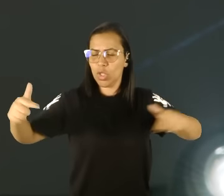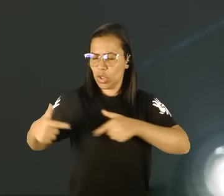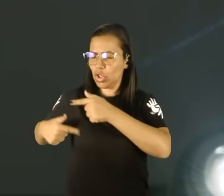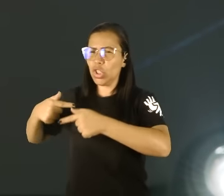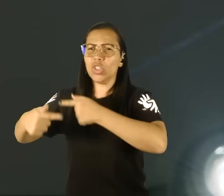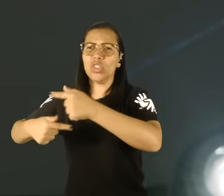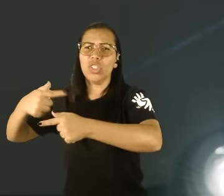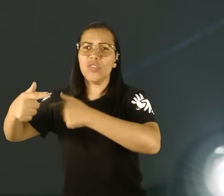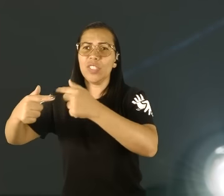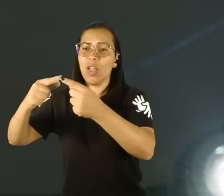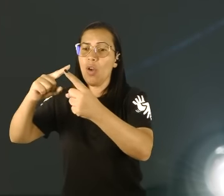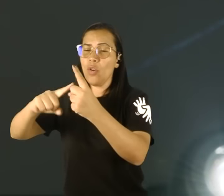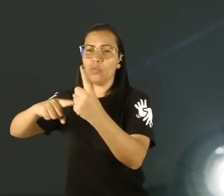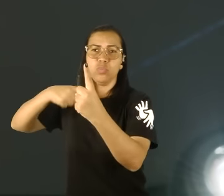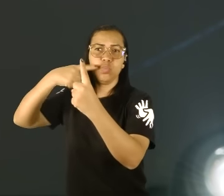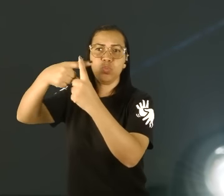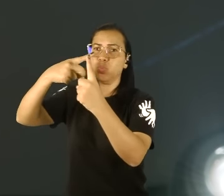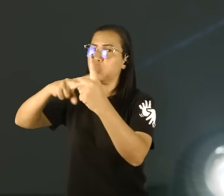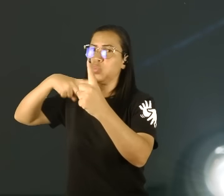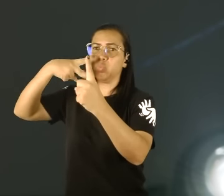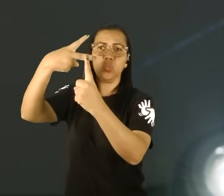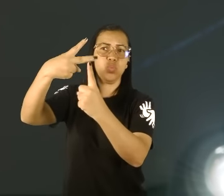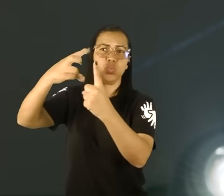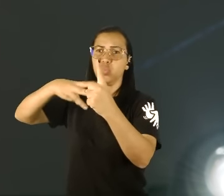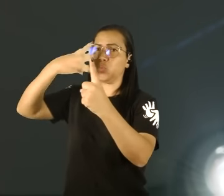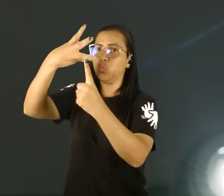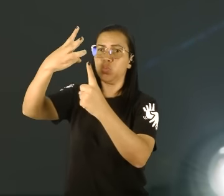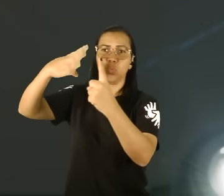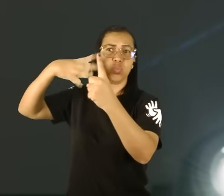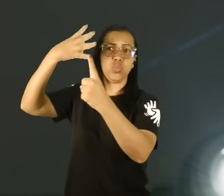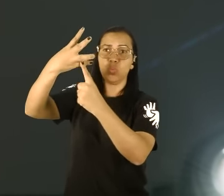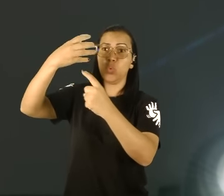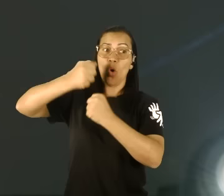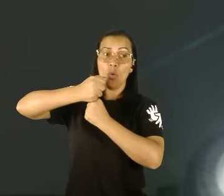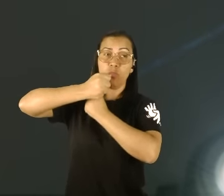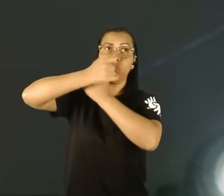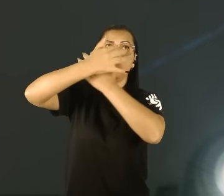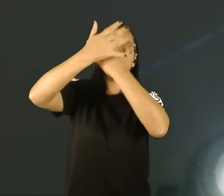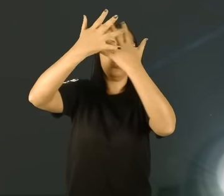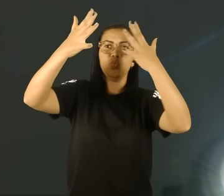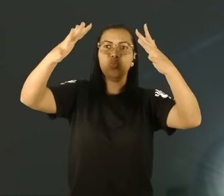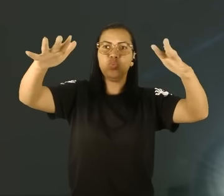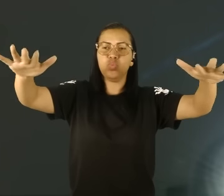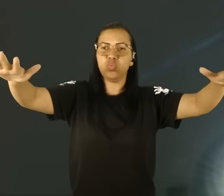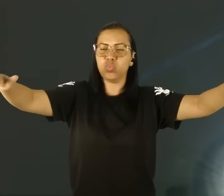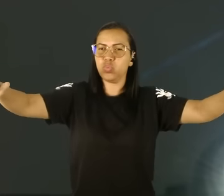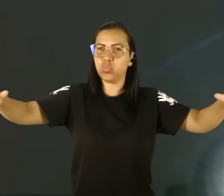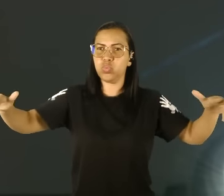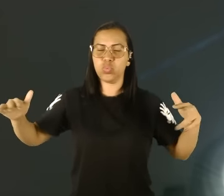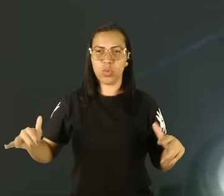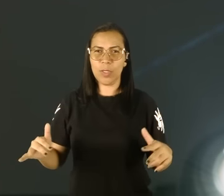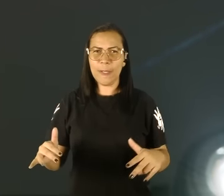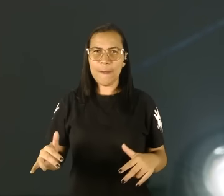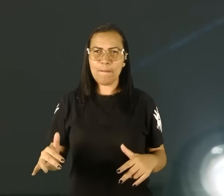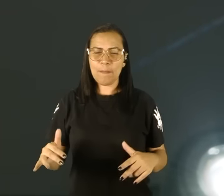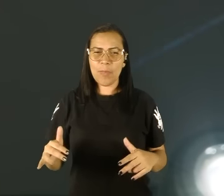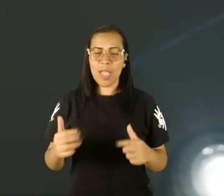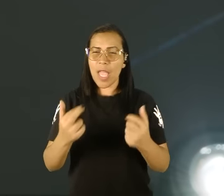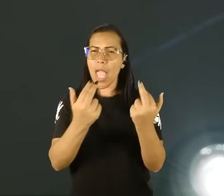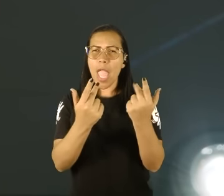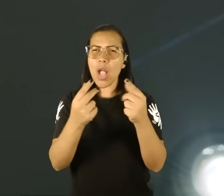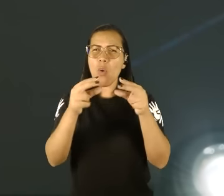Jacó? Jacó, você está pensando que acabou? Jacó, você está pensando que a história da tua vida acabou? Você está pensando que você está no teu limite?